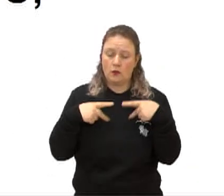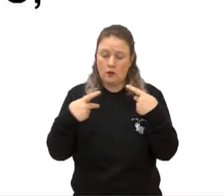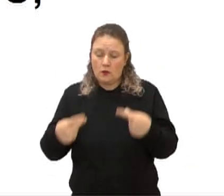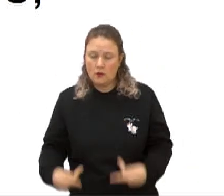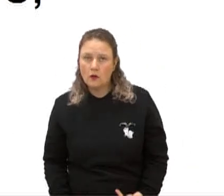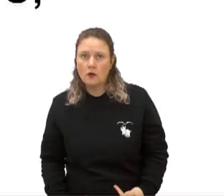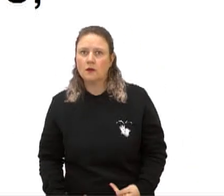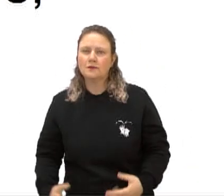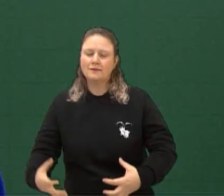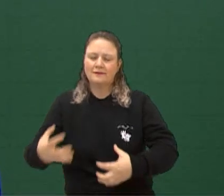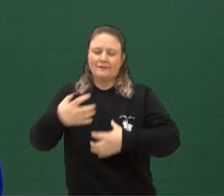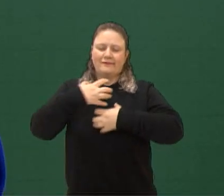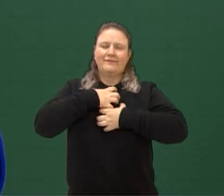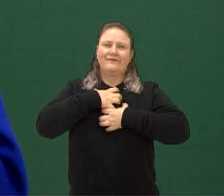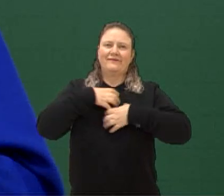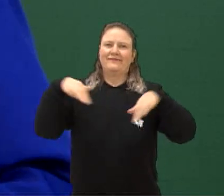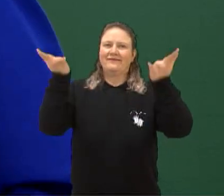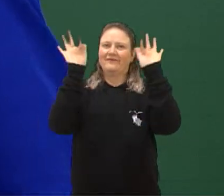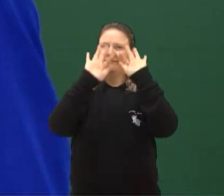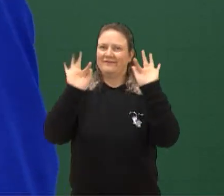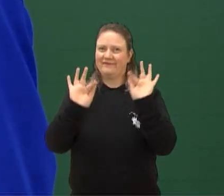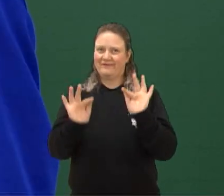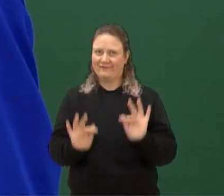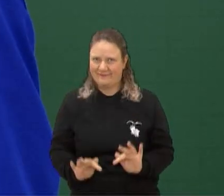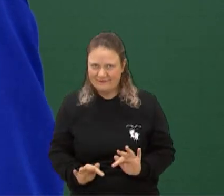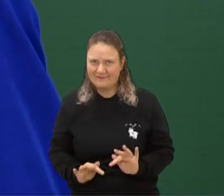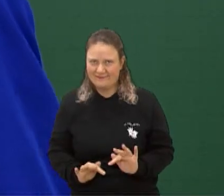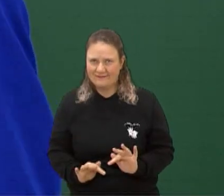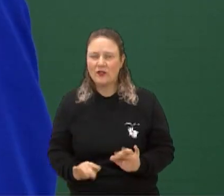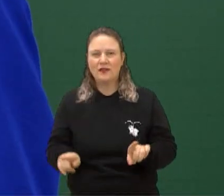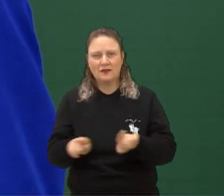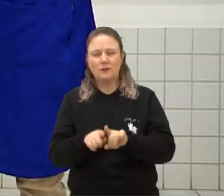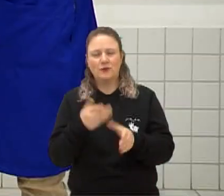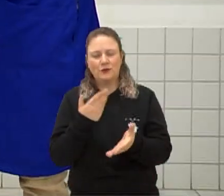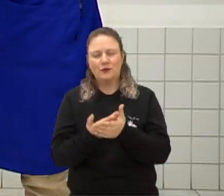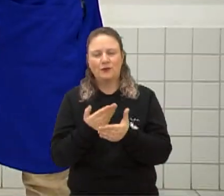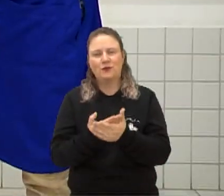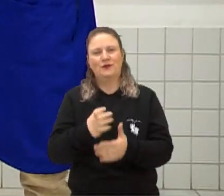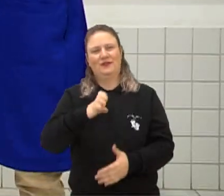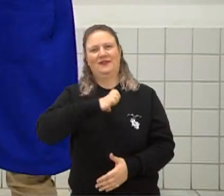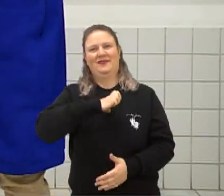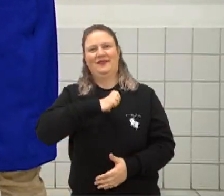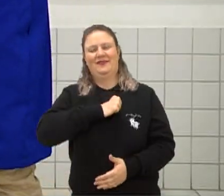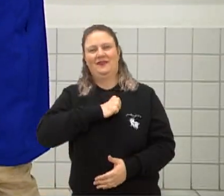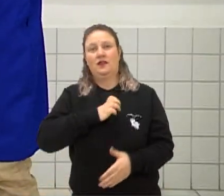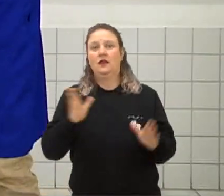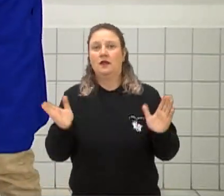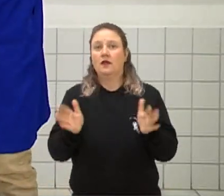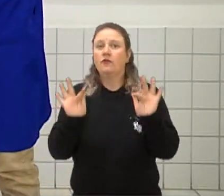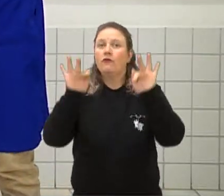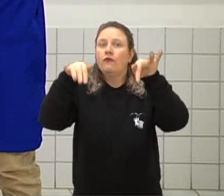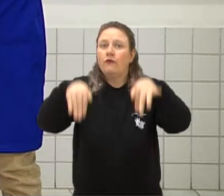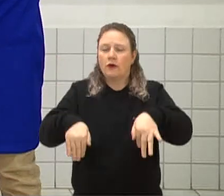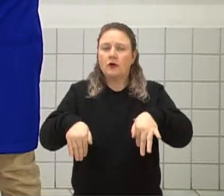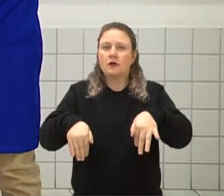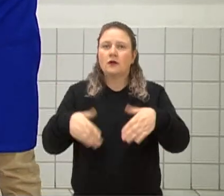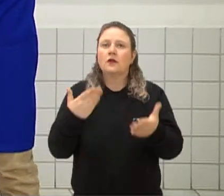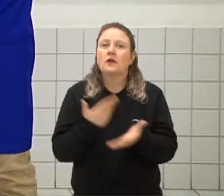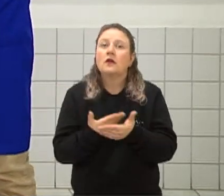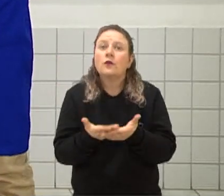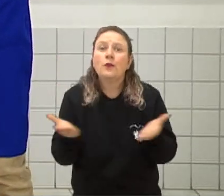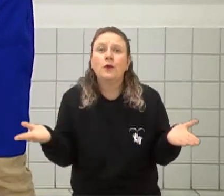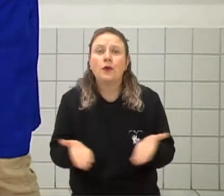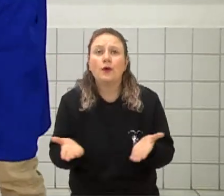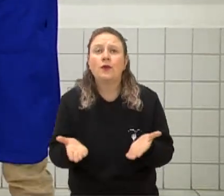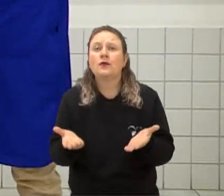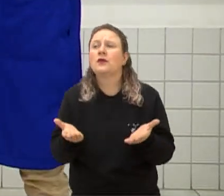sua felicidade. Estudamos na ética, né, a felicidade em Aristóteles, tá? Então a gente está finalizando nossa aula hoje aqui, professor Fábio,